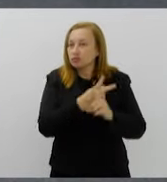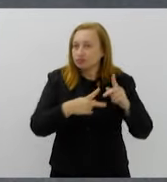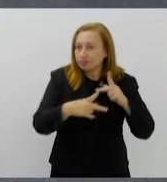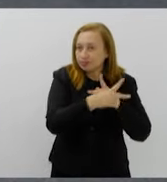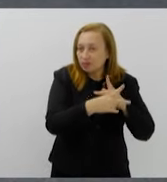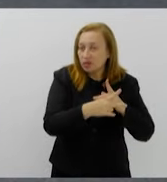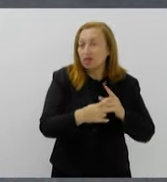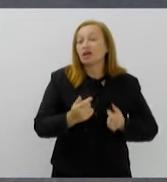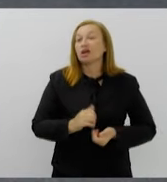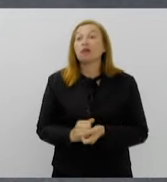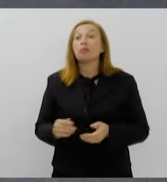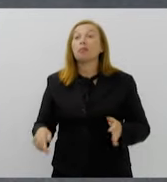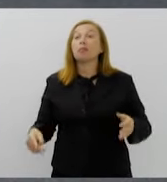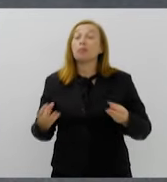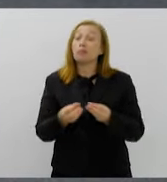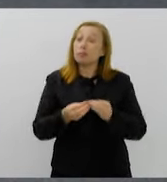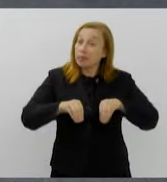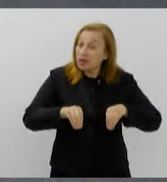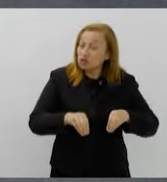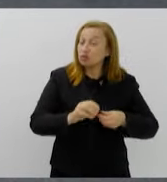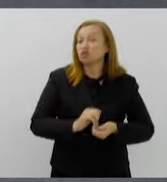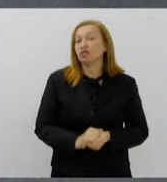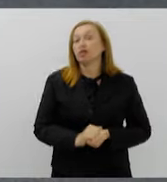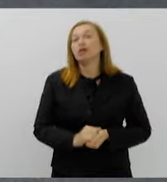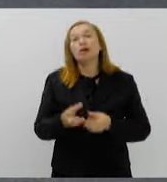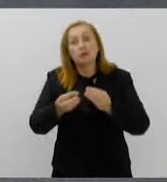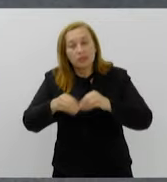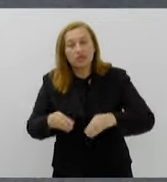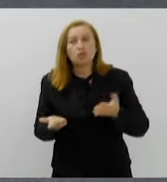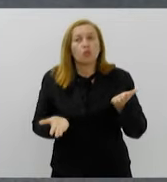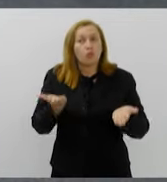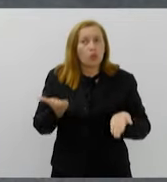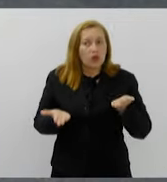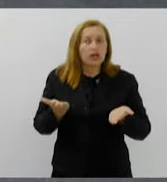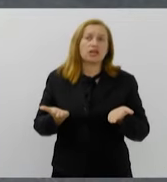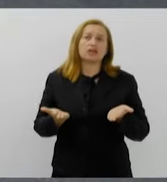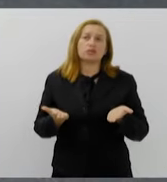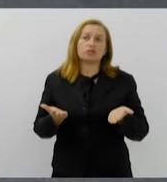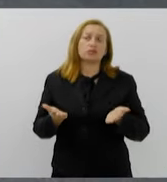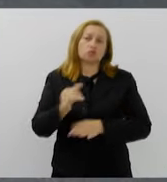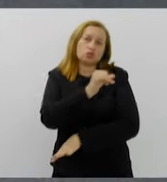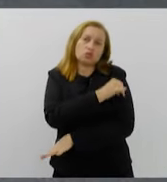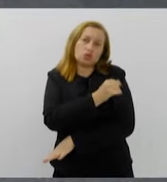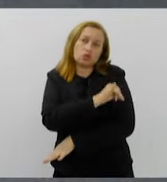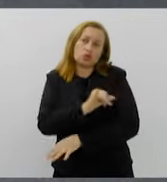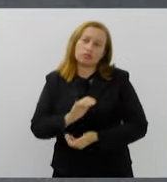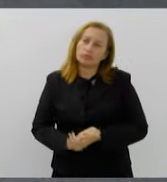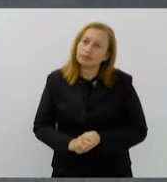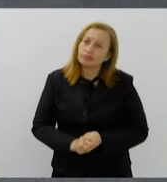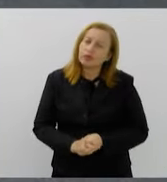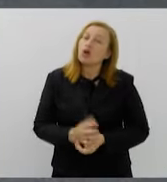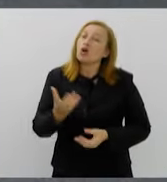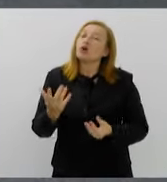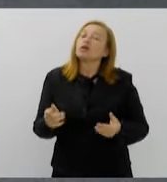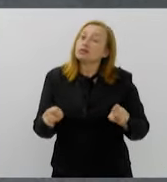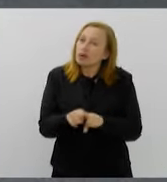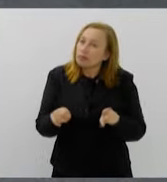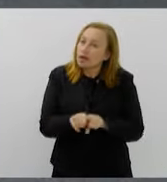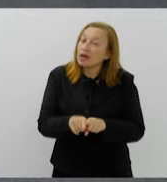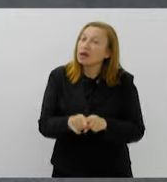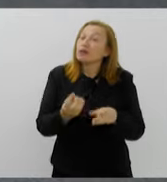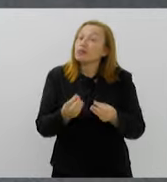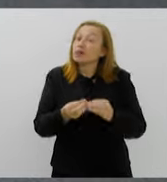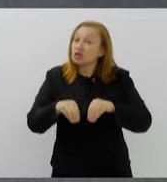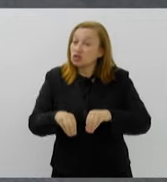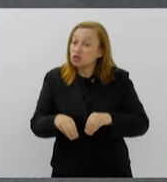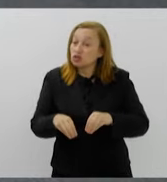ele compromete compromete o equilíbrio atuarial do Rio previdência e compromete também o